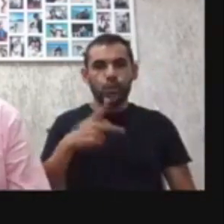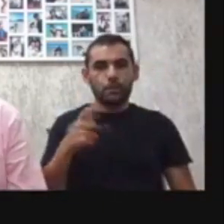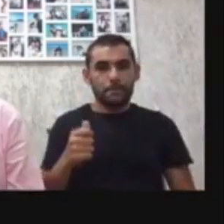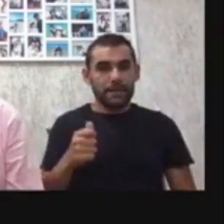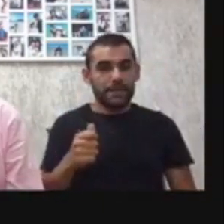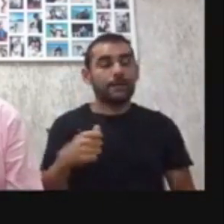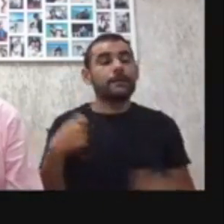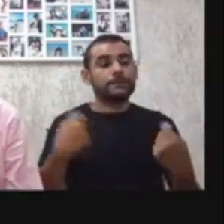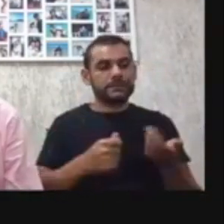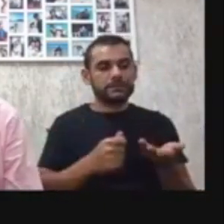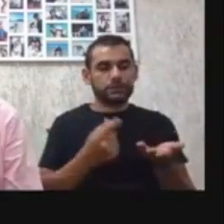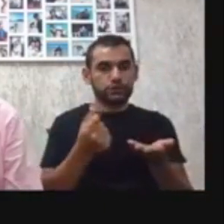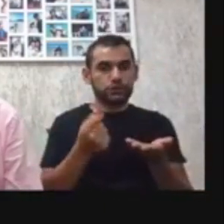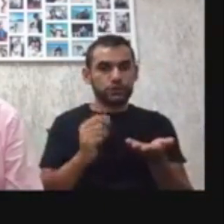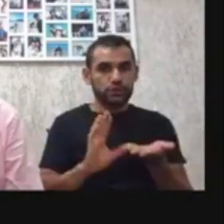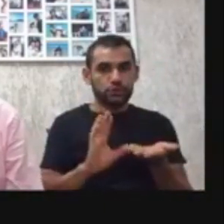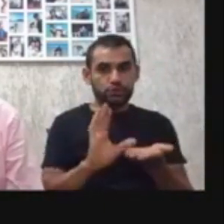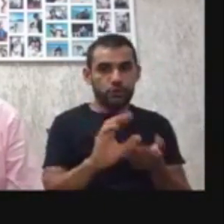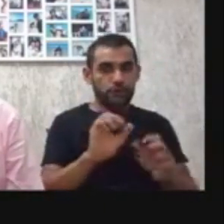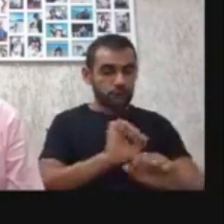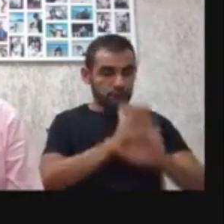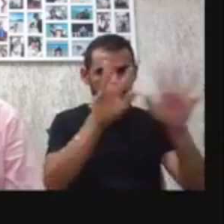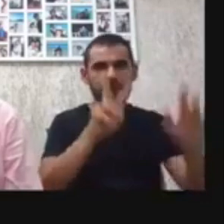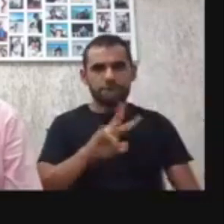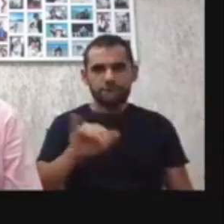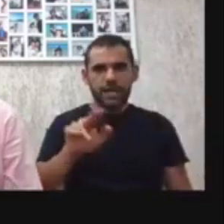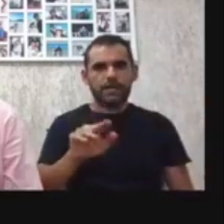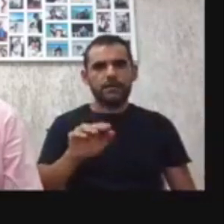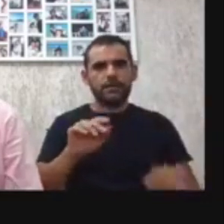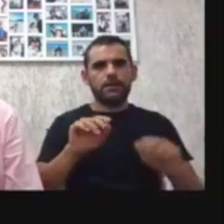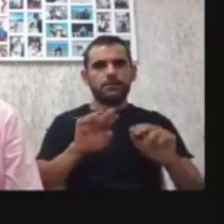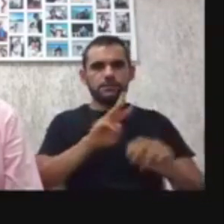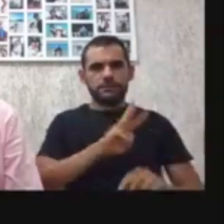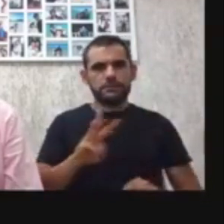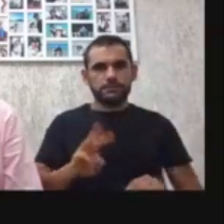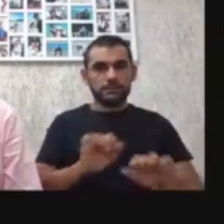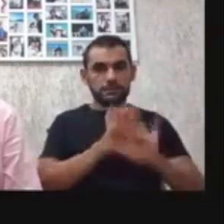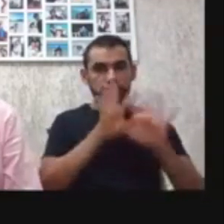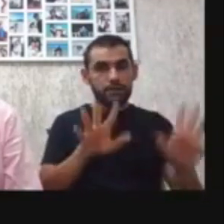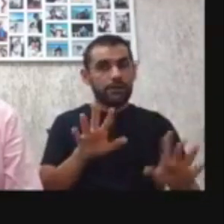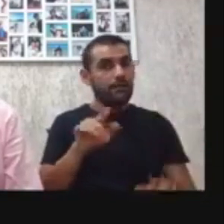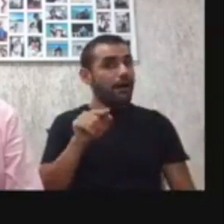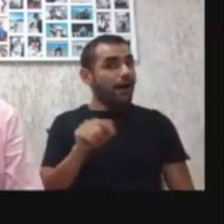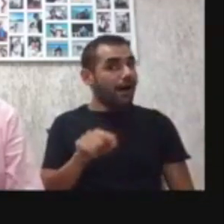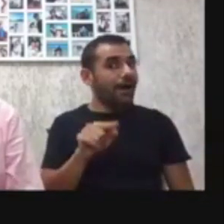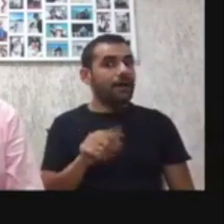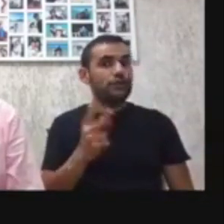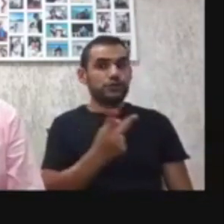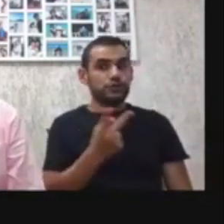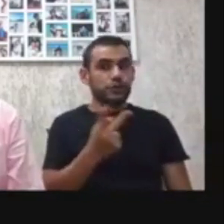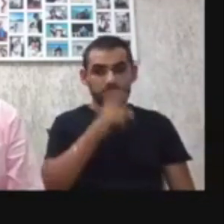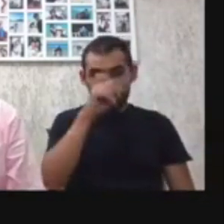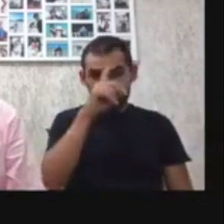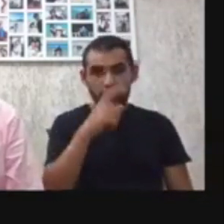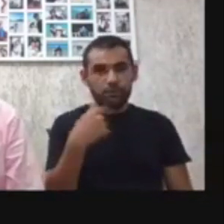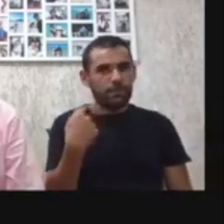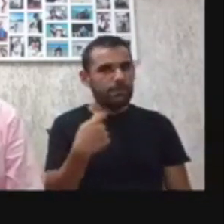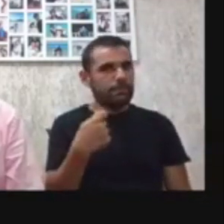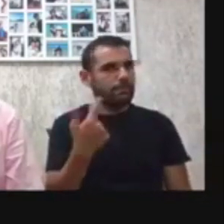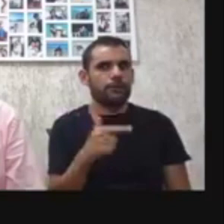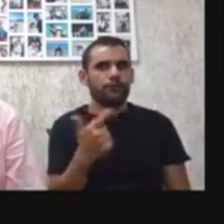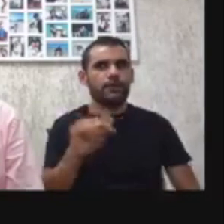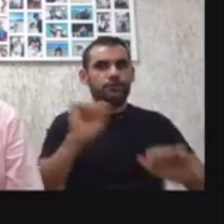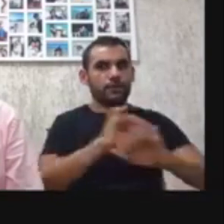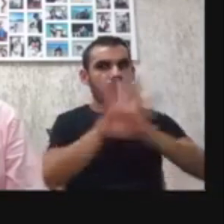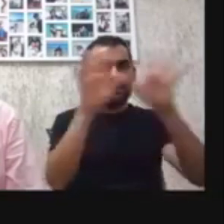prestar contas, isso vai para o portal da transparência, essas duas casas não prestam contas. Então, como é que o senhor pretende administrar